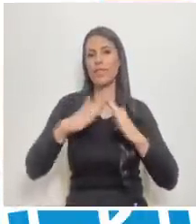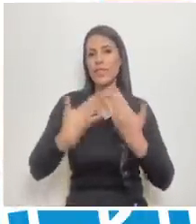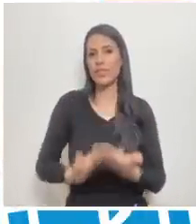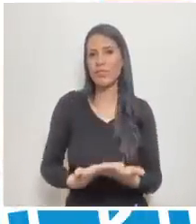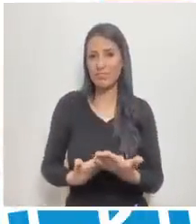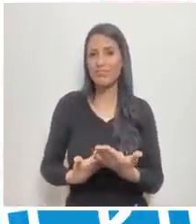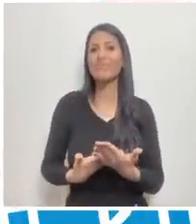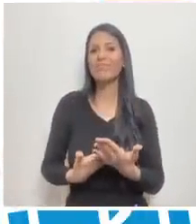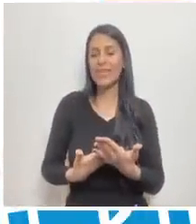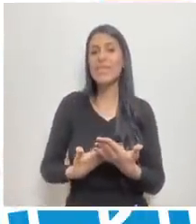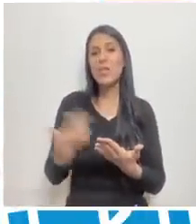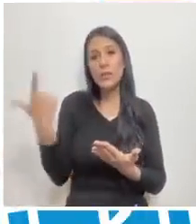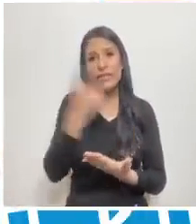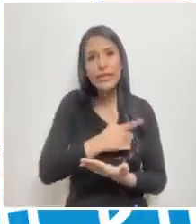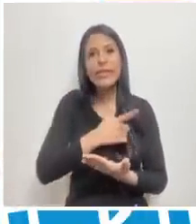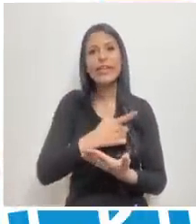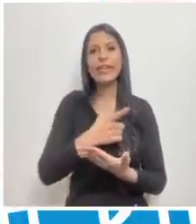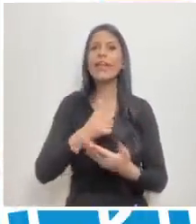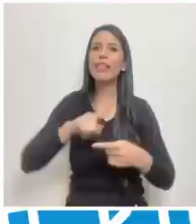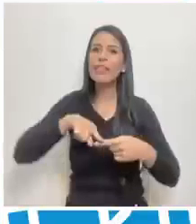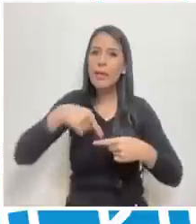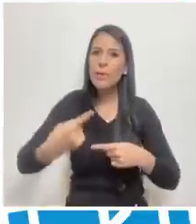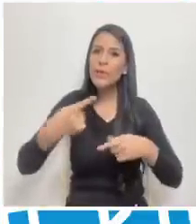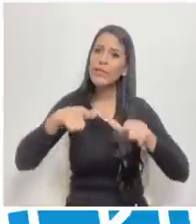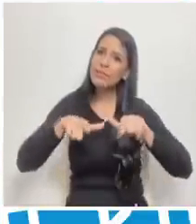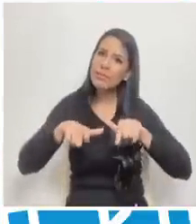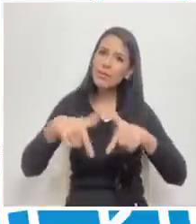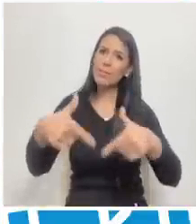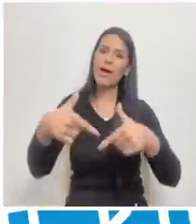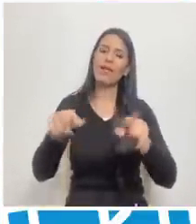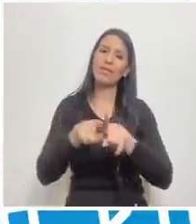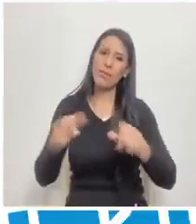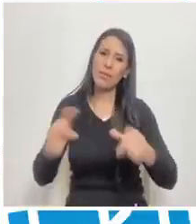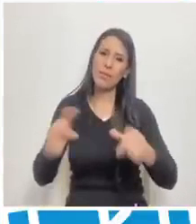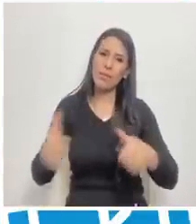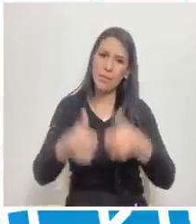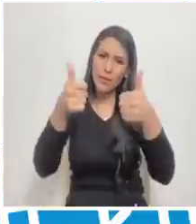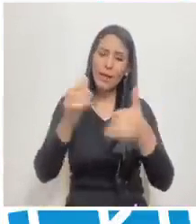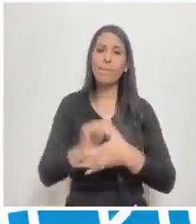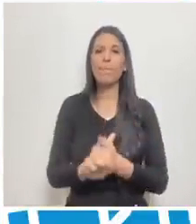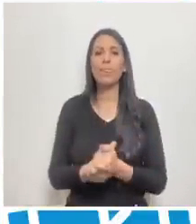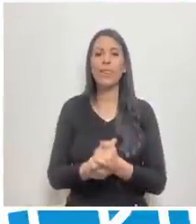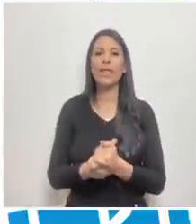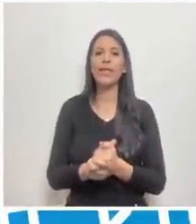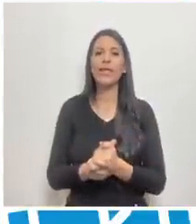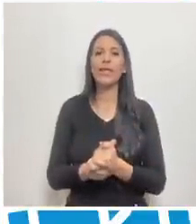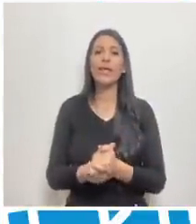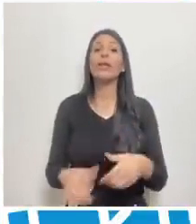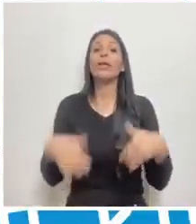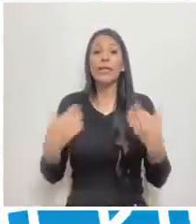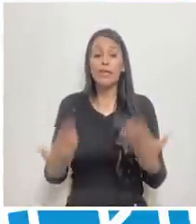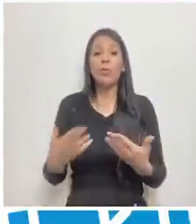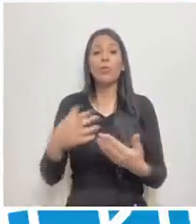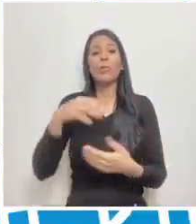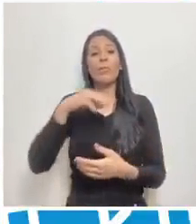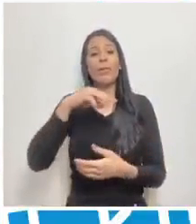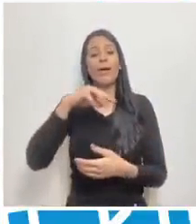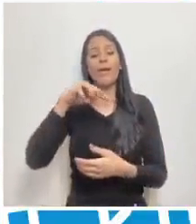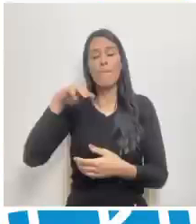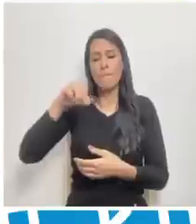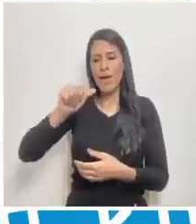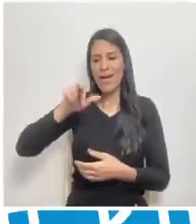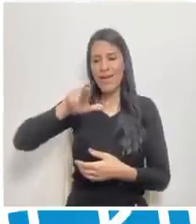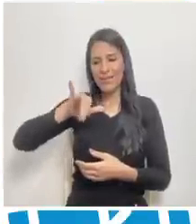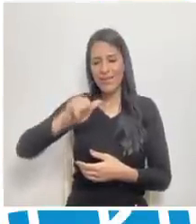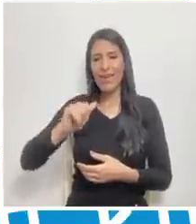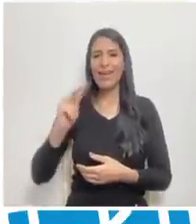nessa questão da aperfeiçoar a medida. Em relação àquela pergunta, Maria Helena, de quais as competências deveriam ser